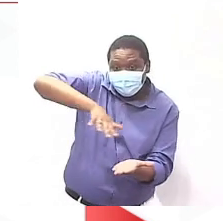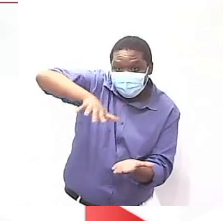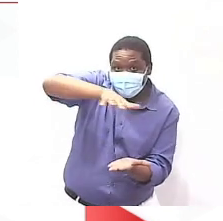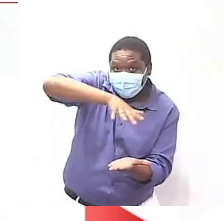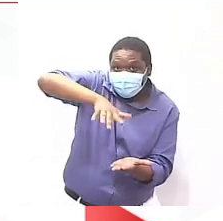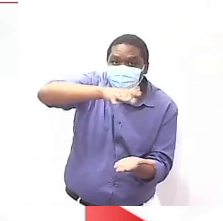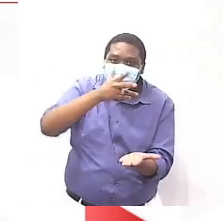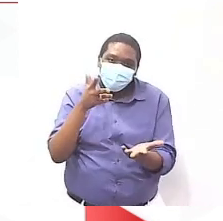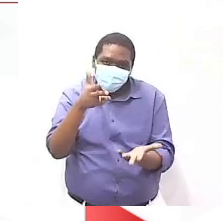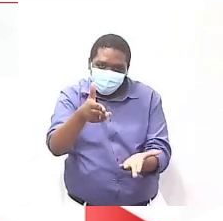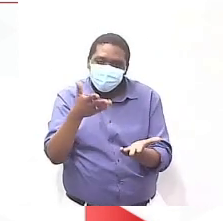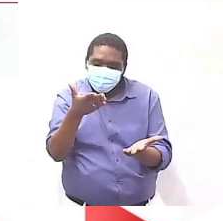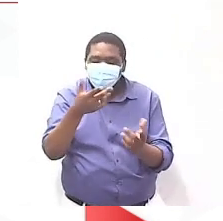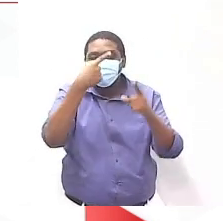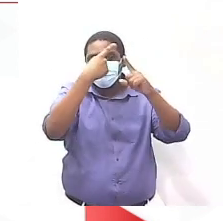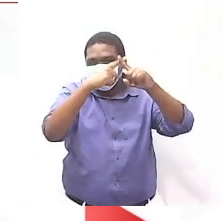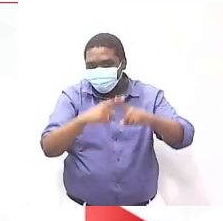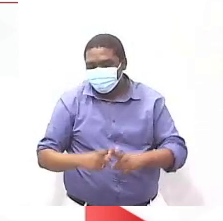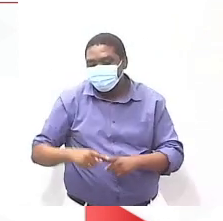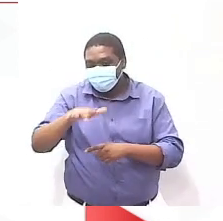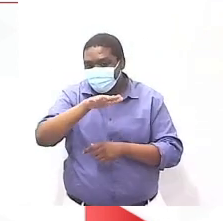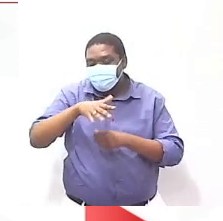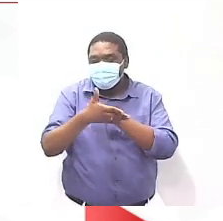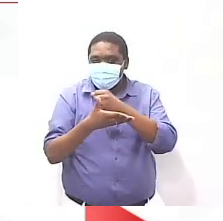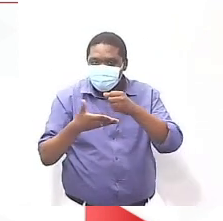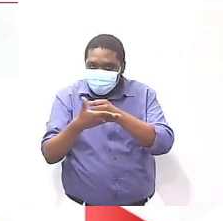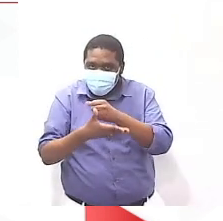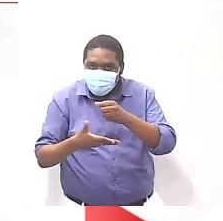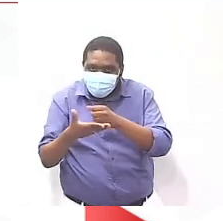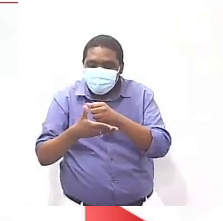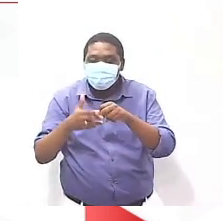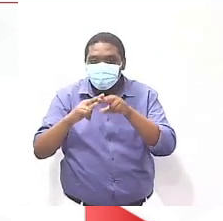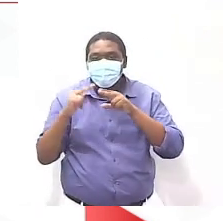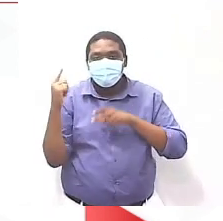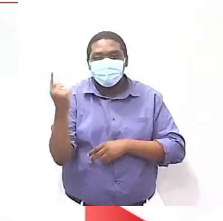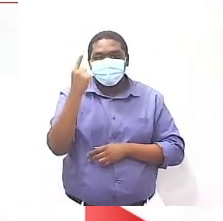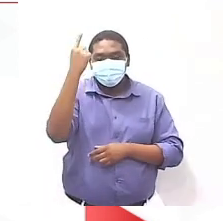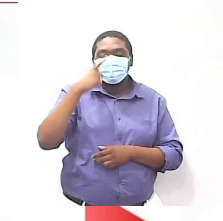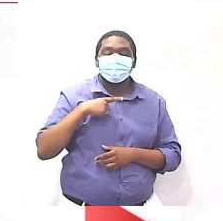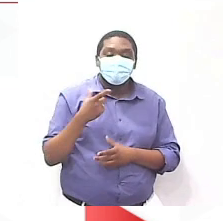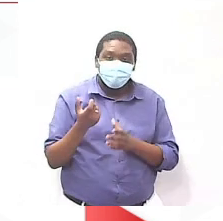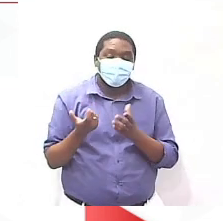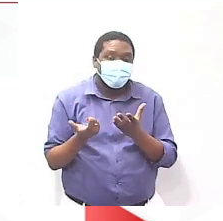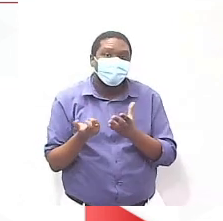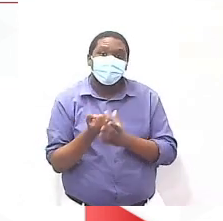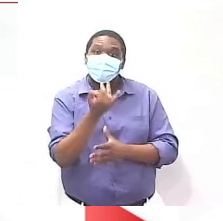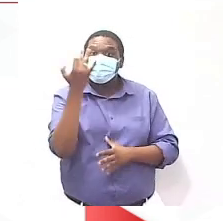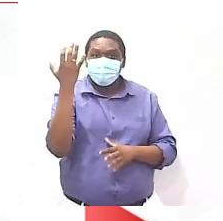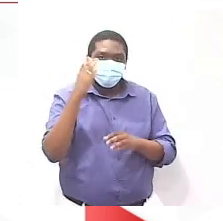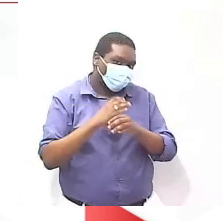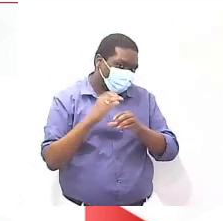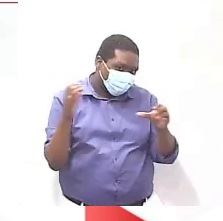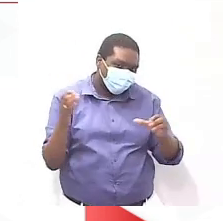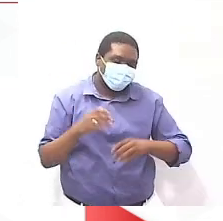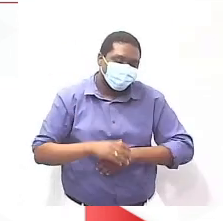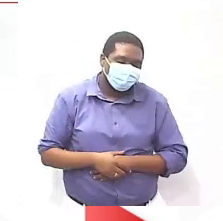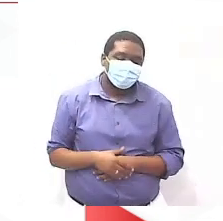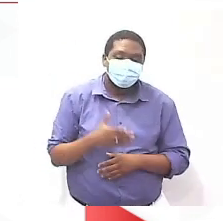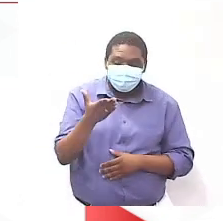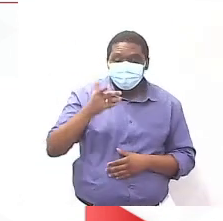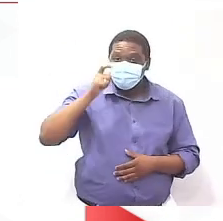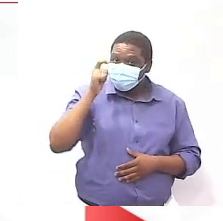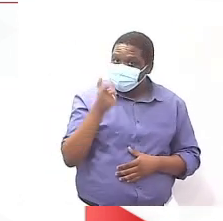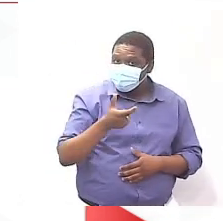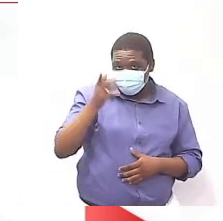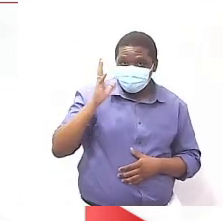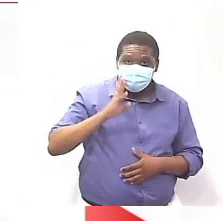outro, e assim multiplicando a área da base do sólido pela altura, eu tenho o volume completo. Vê que coisa interessante. E é muito legal